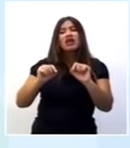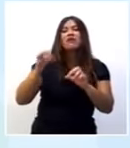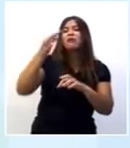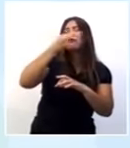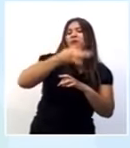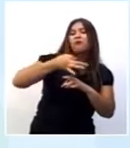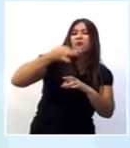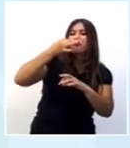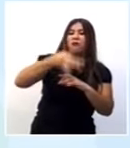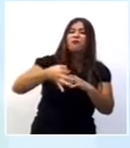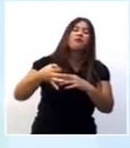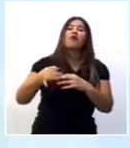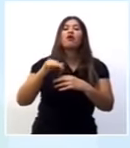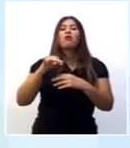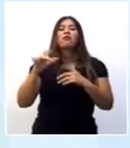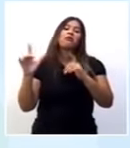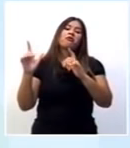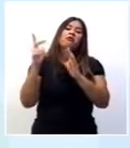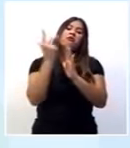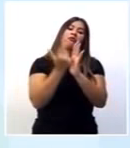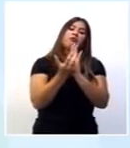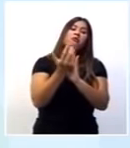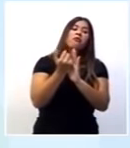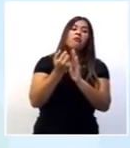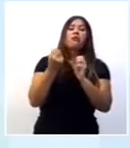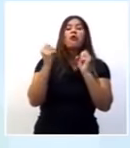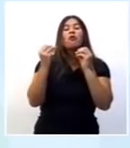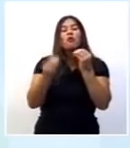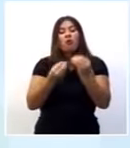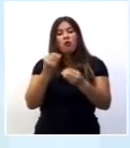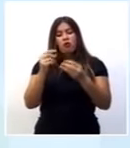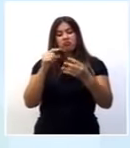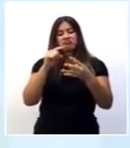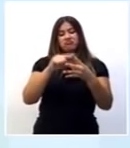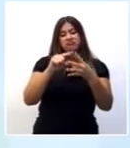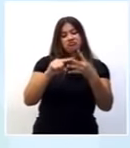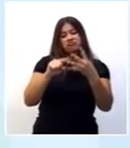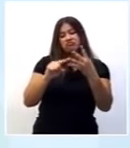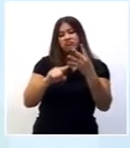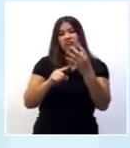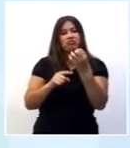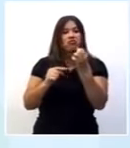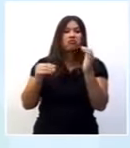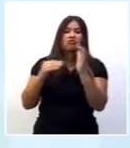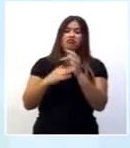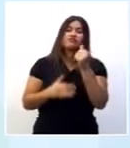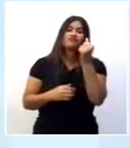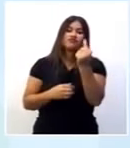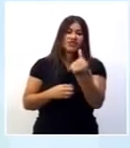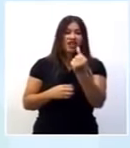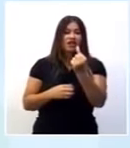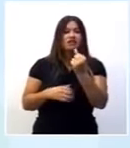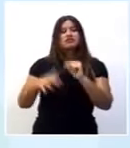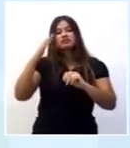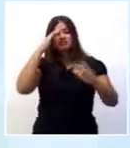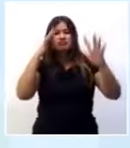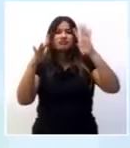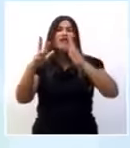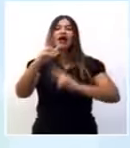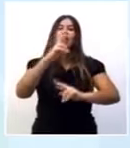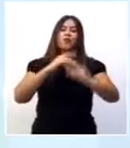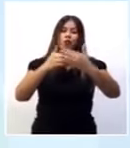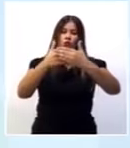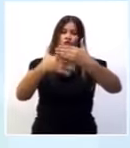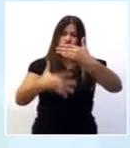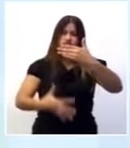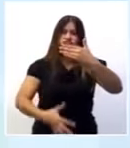oral, imagética? Que tipo de fonte é? A fonte 2, a fonte 3, 4, 5, 6. Vocês poderiam responder, por gentileza,